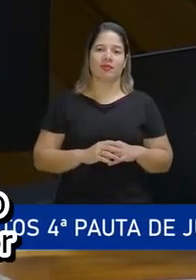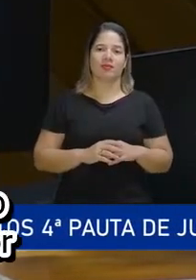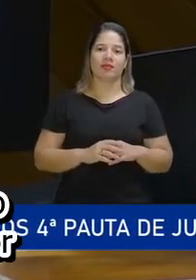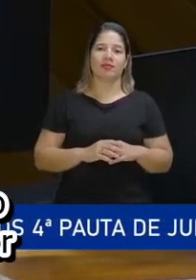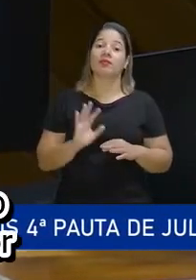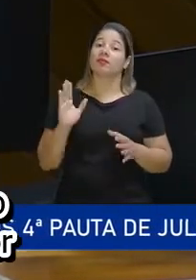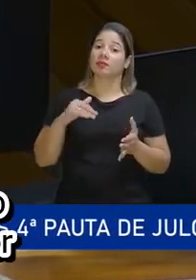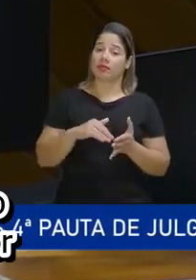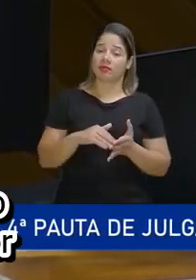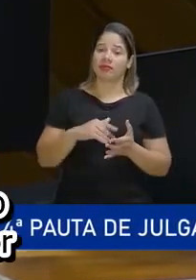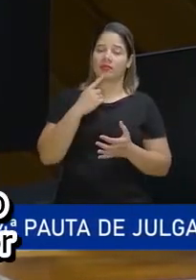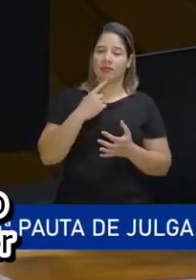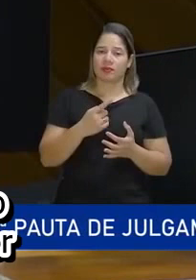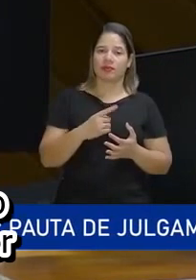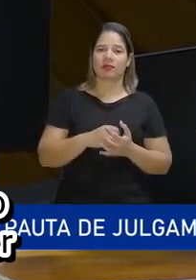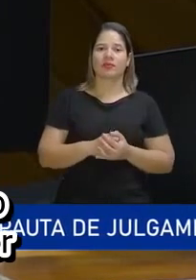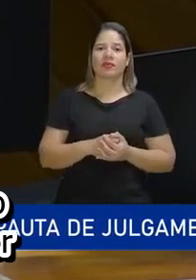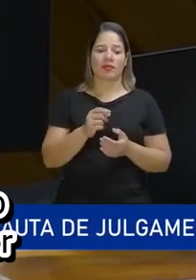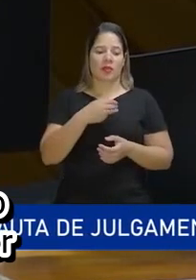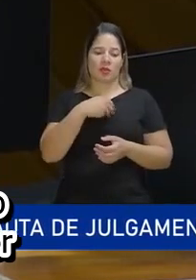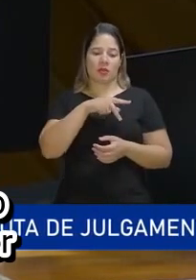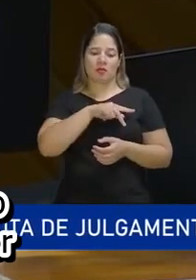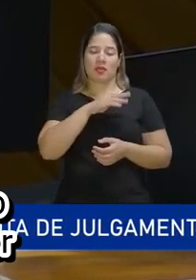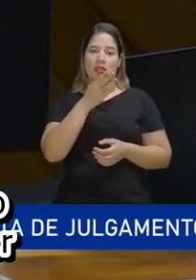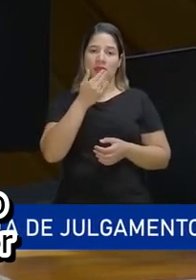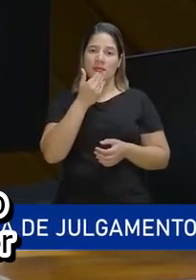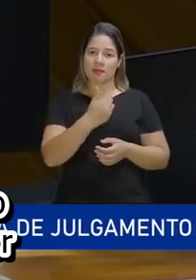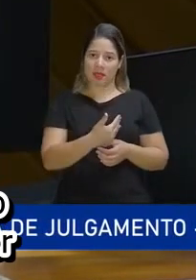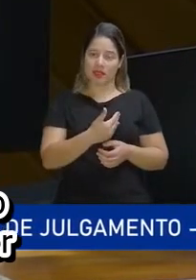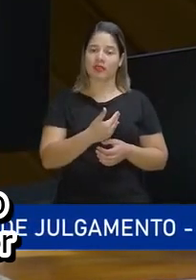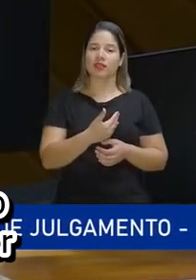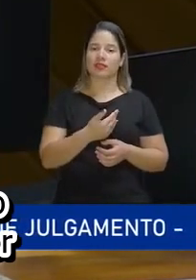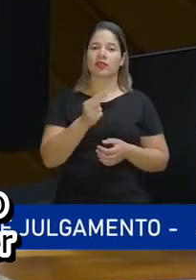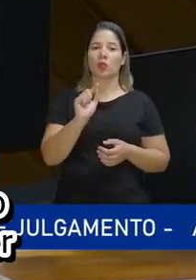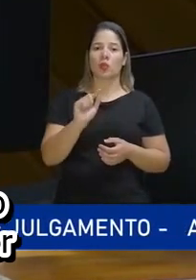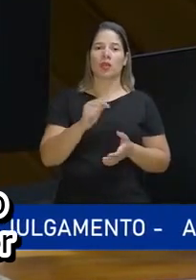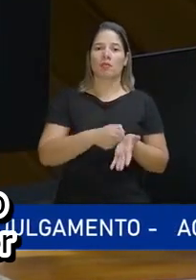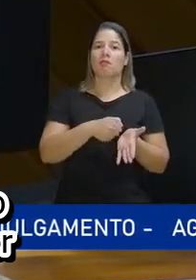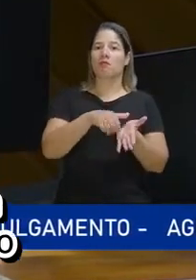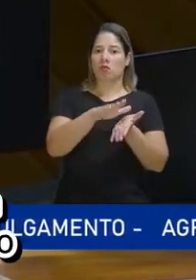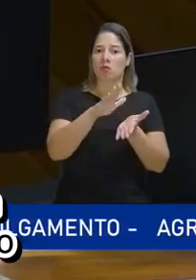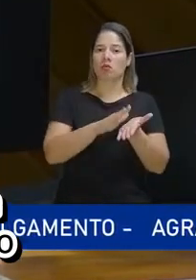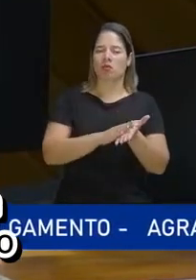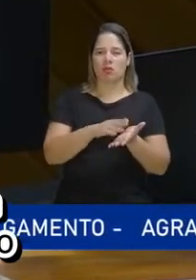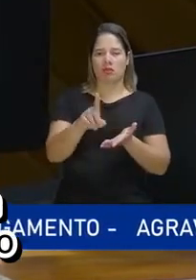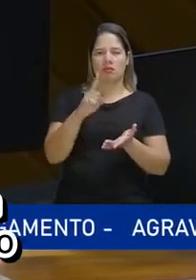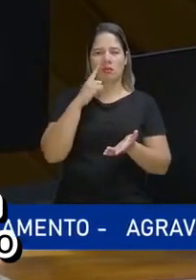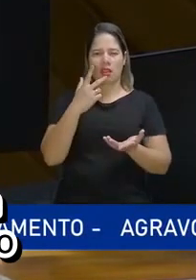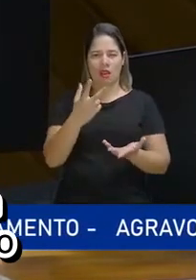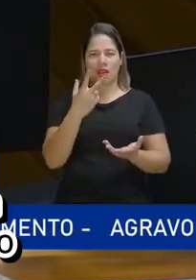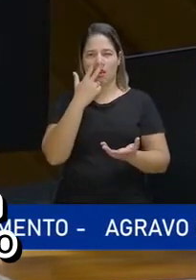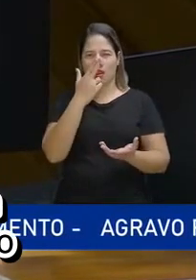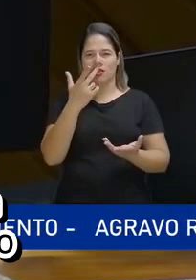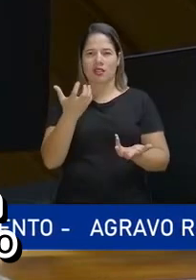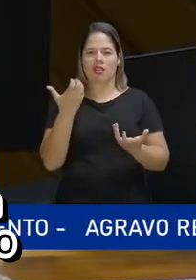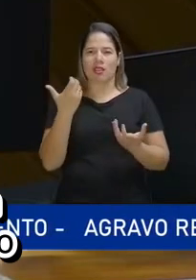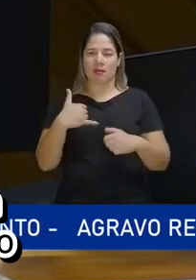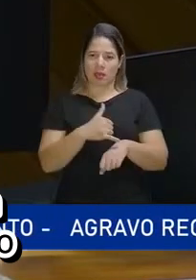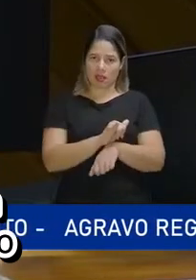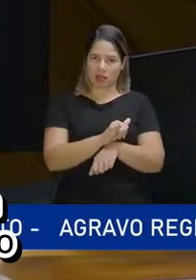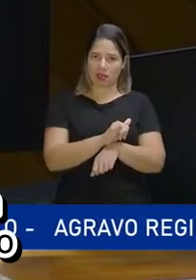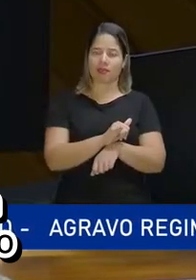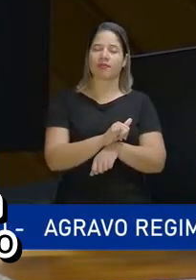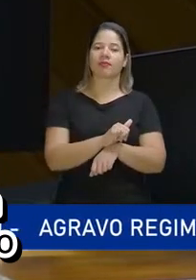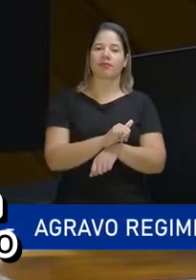fim, quanto ao pedido do Ministério Público Eleitoral, relativamente à aplicação de multa por litigância de má-fé, entendo ser